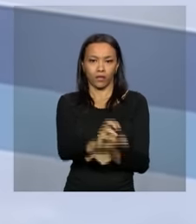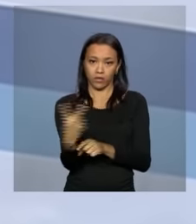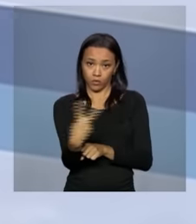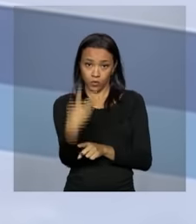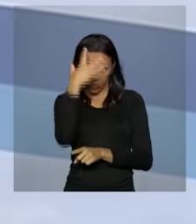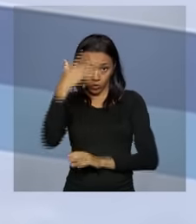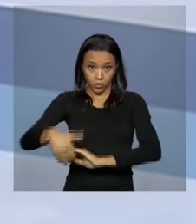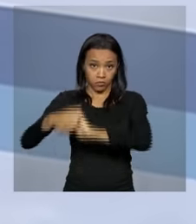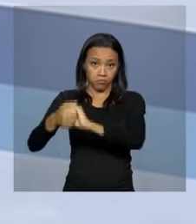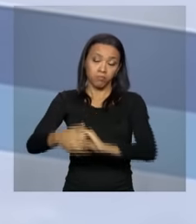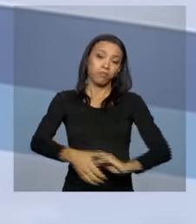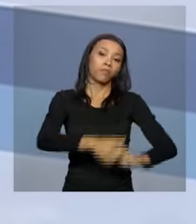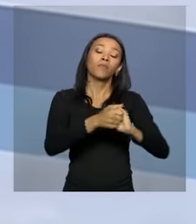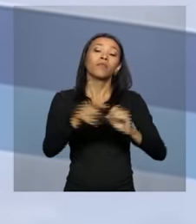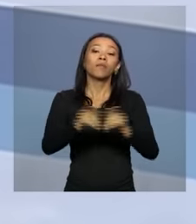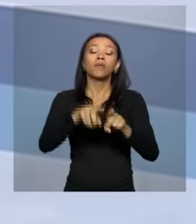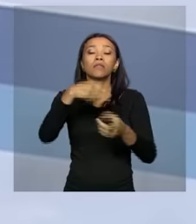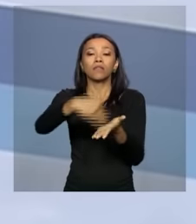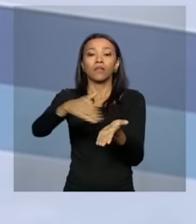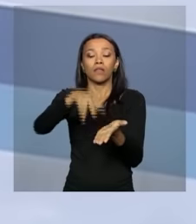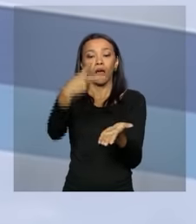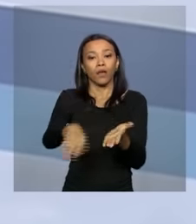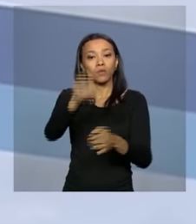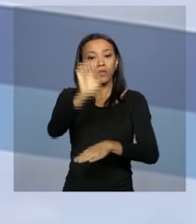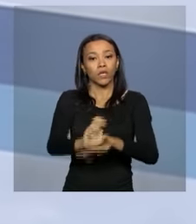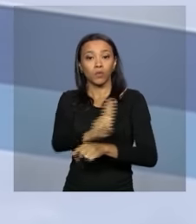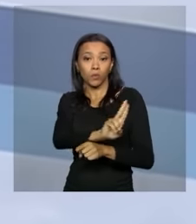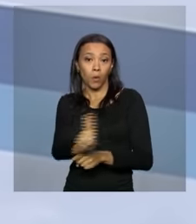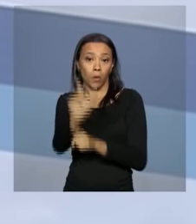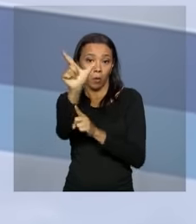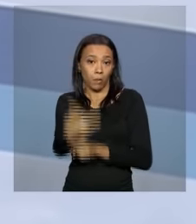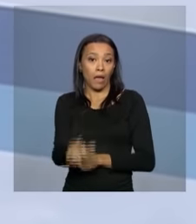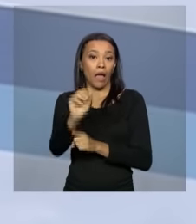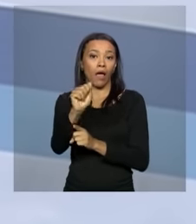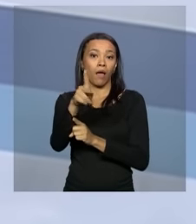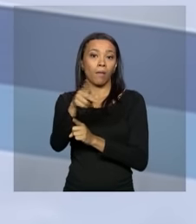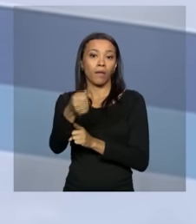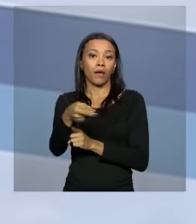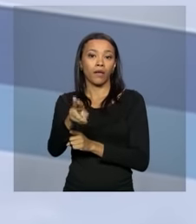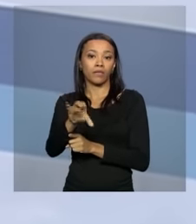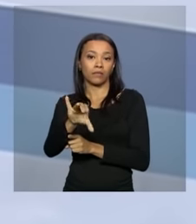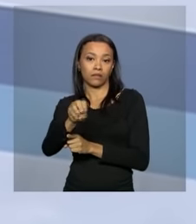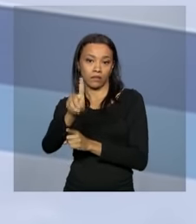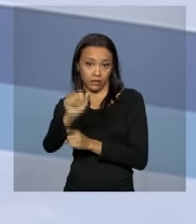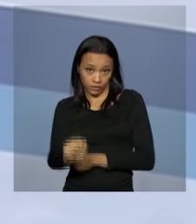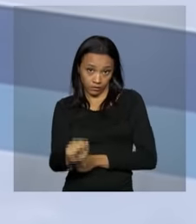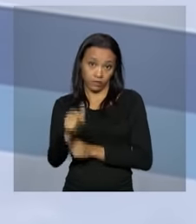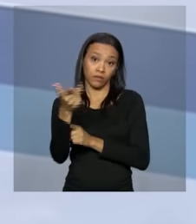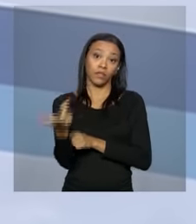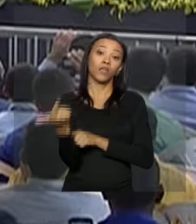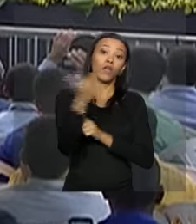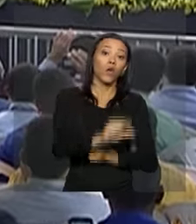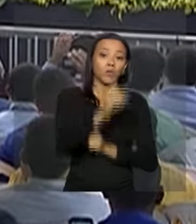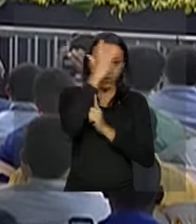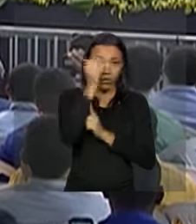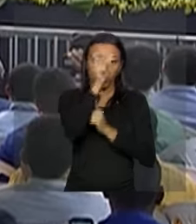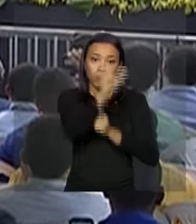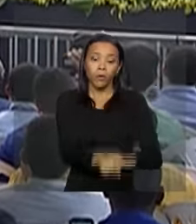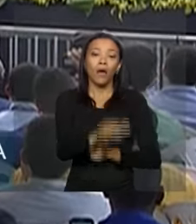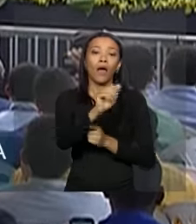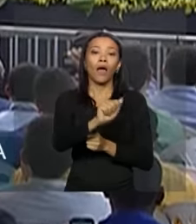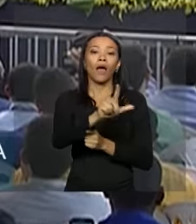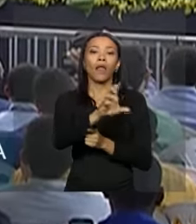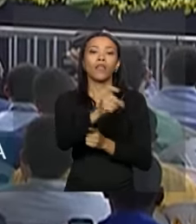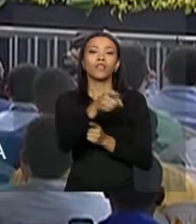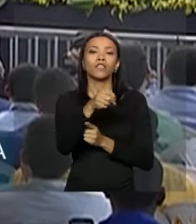os secretários estaduais, Aparecida Machado, da Infraestrutura, e o Alexandre Aires, do